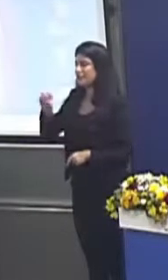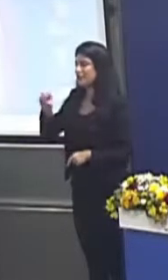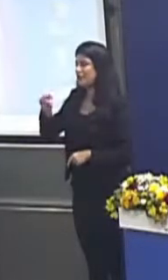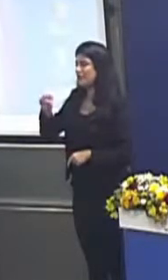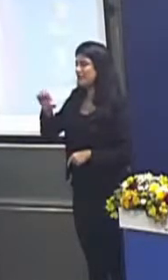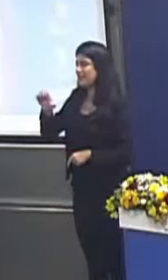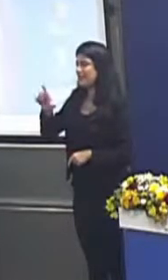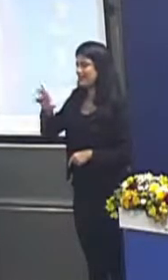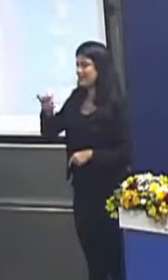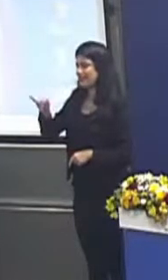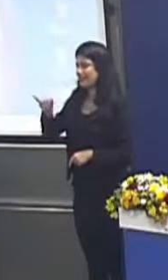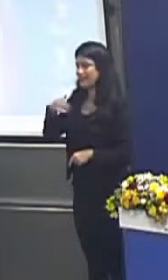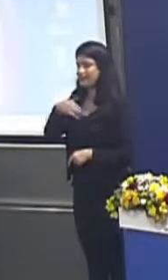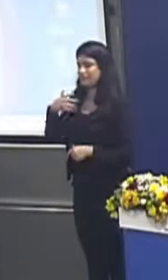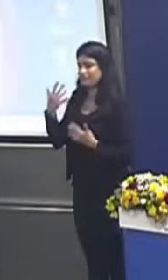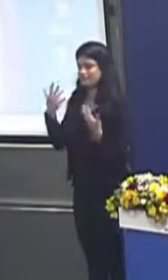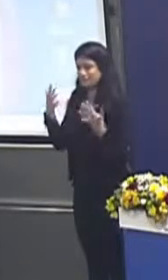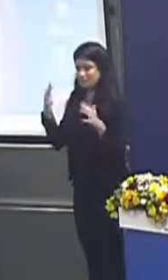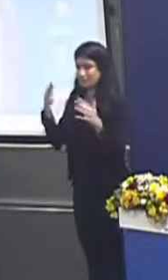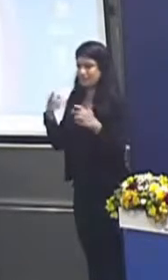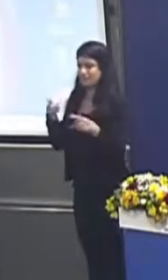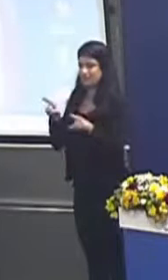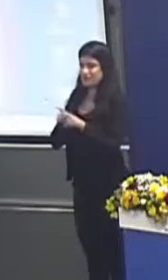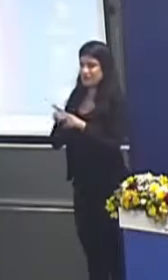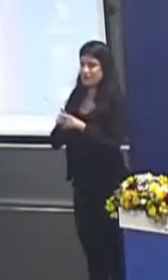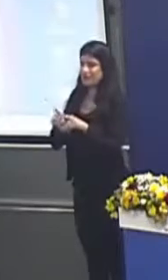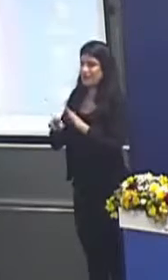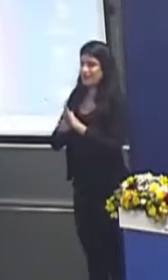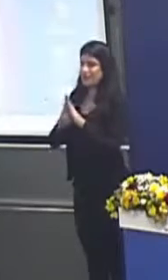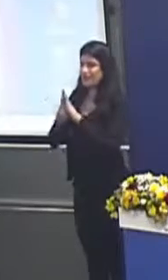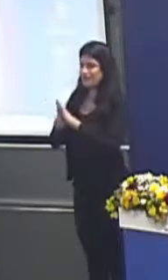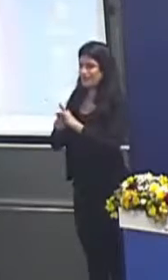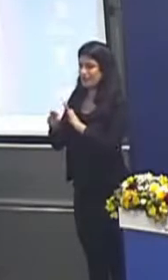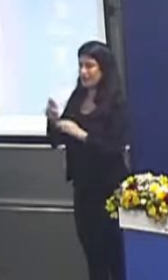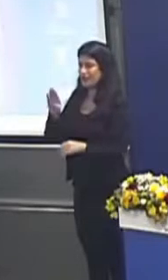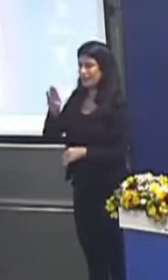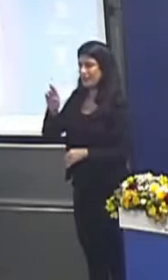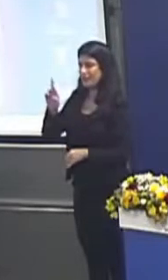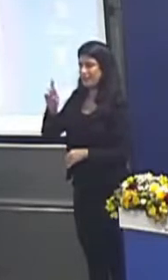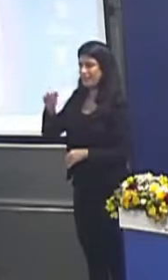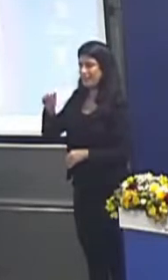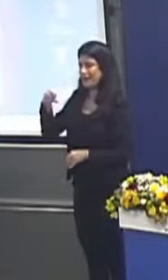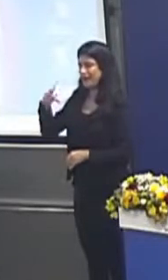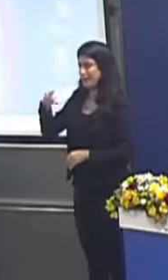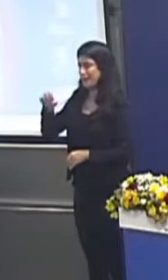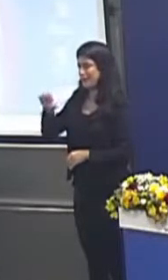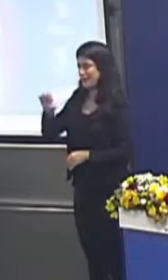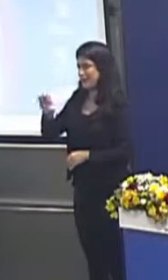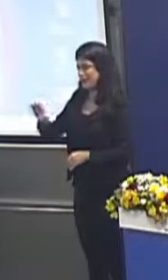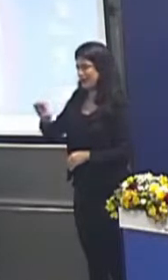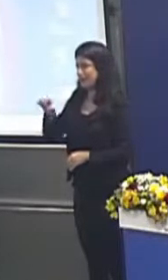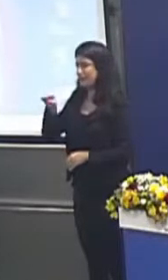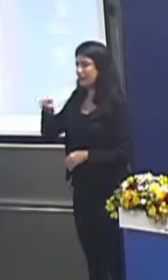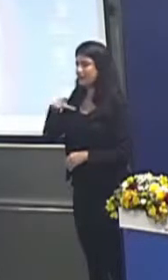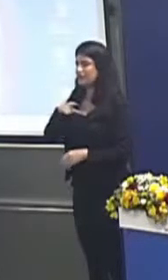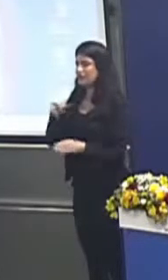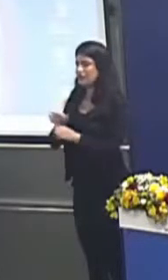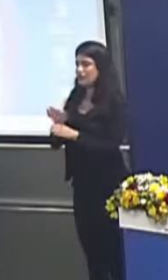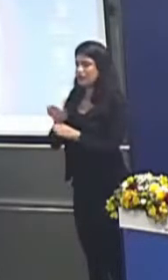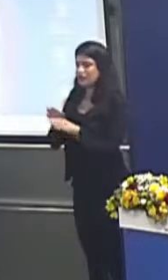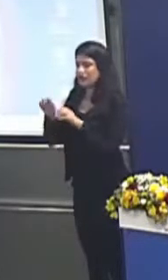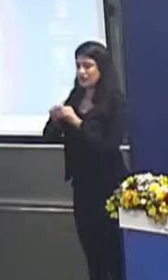Fernandes Lins Caldas, né, aqui representando a ABRAPE, para dizer que o Sistema Conselhos de Psicologia